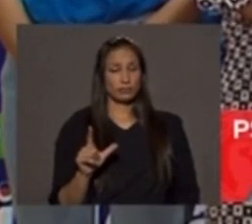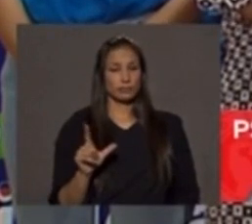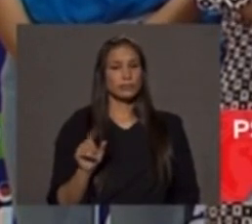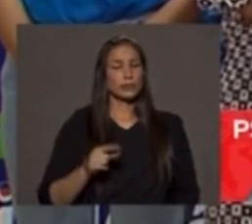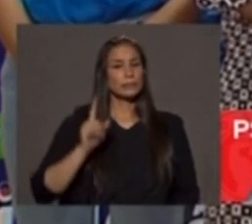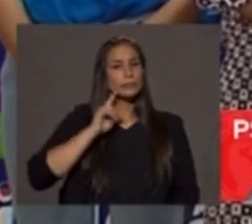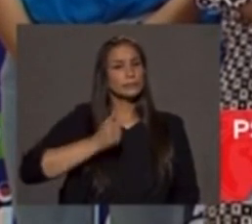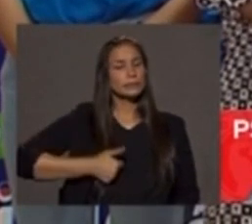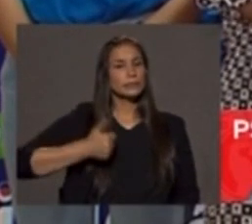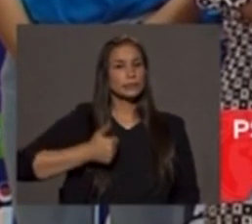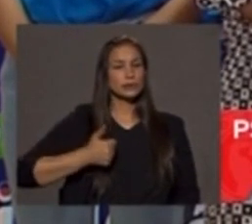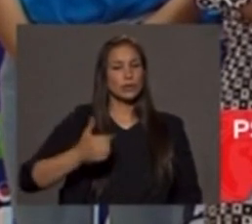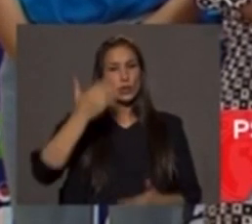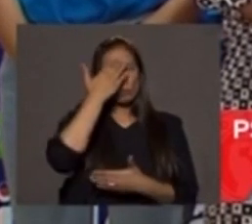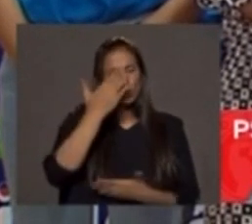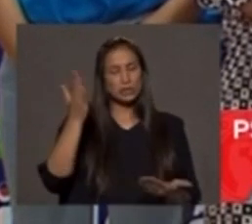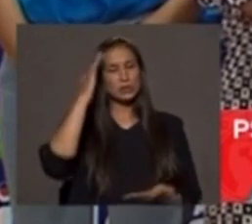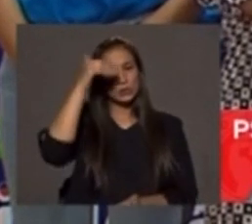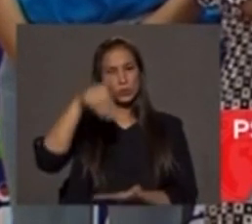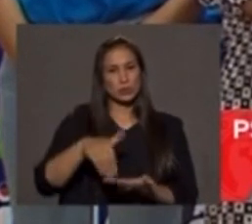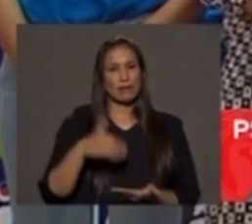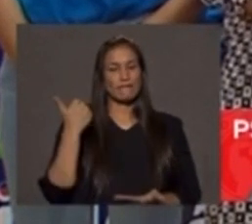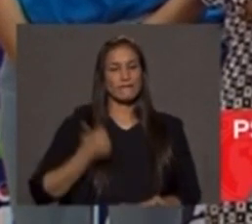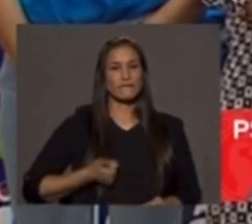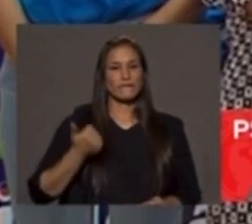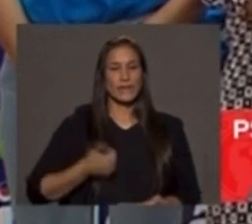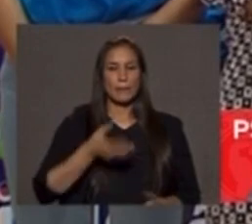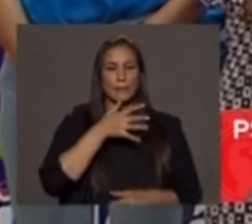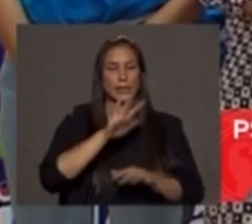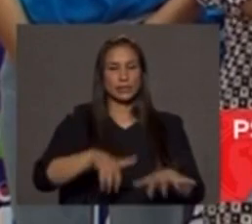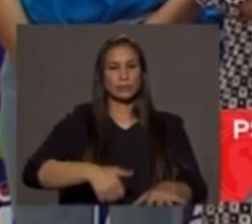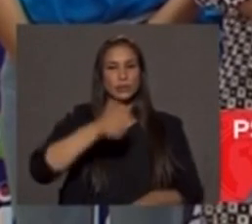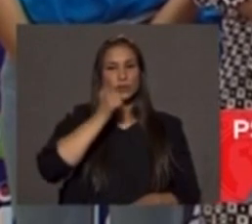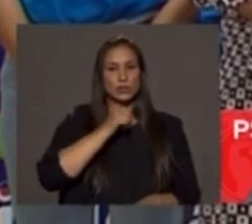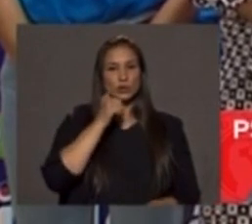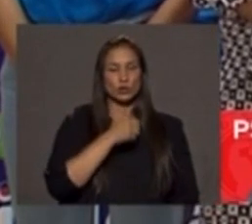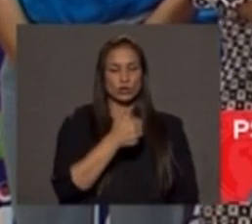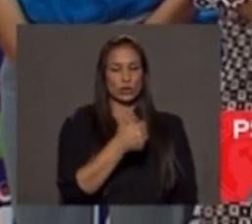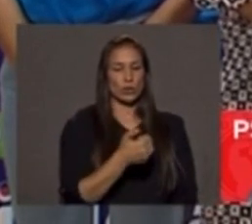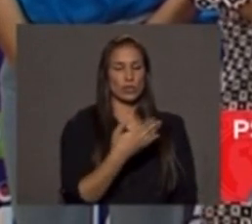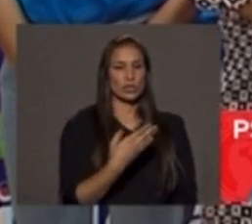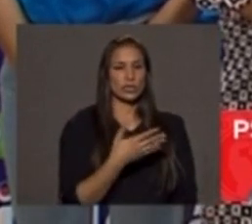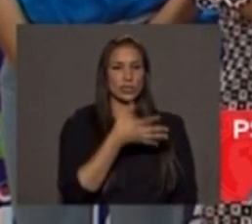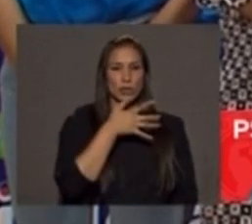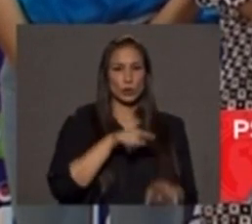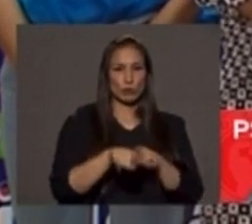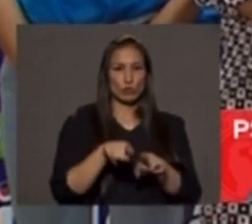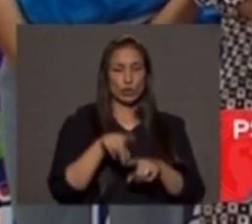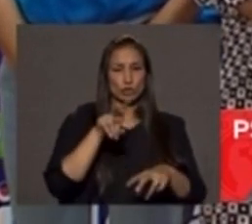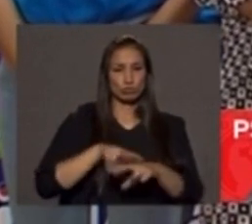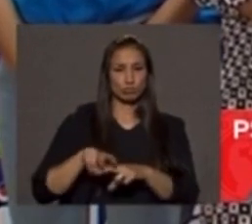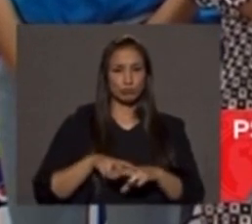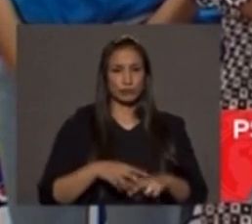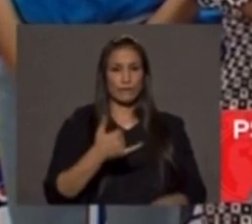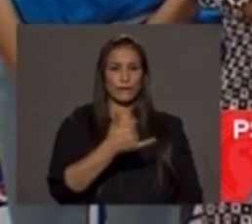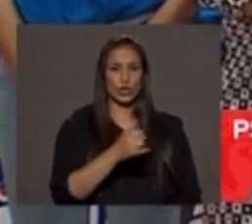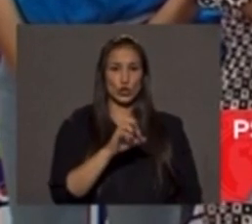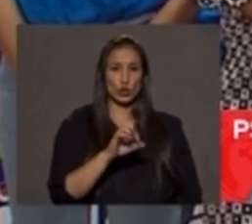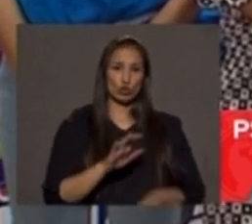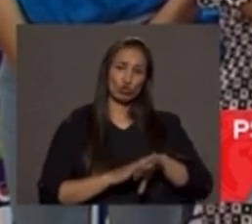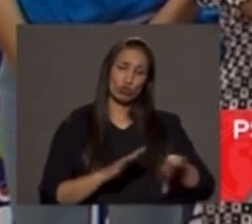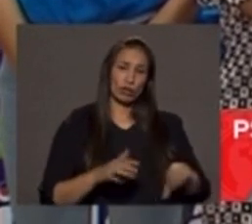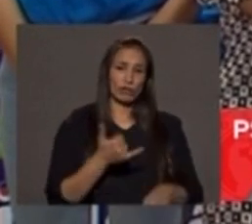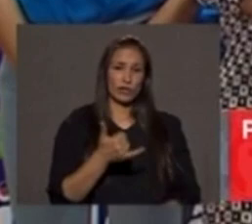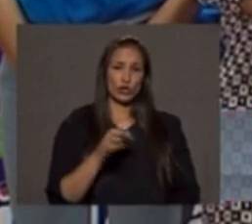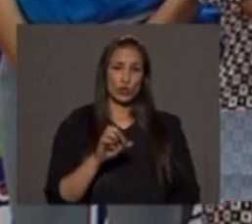pelo resultado da democracia. Neste momento, o Parlamento dos Açores é constituído por 57 deputados, 28 à esquerda, 28 à direita